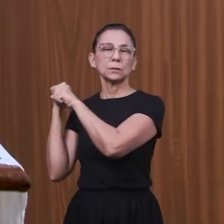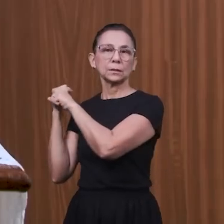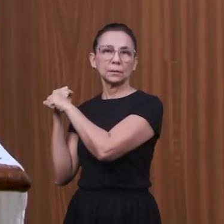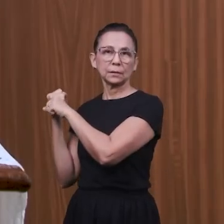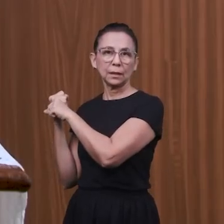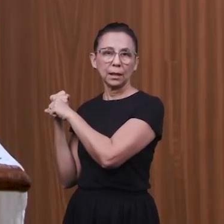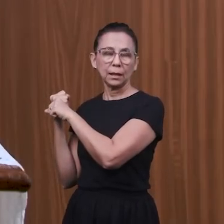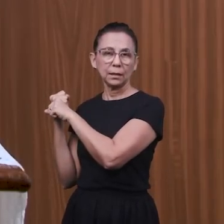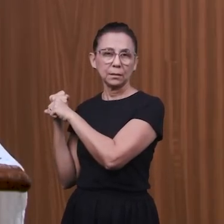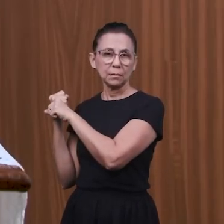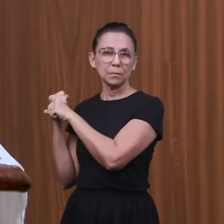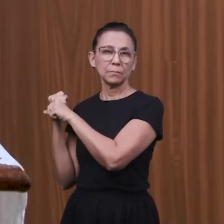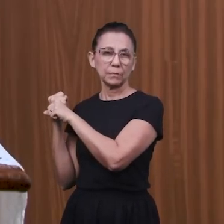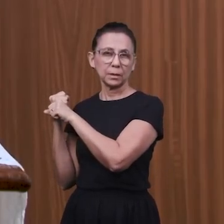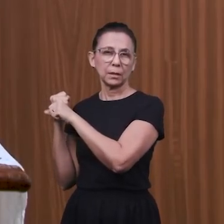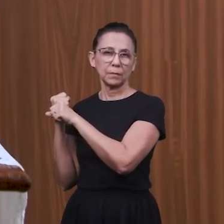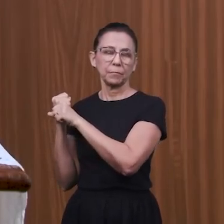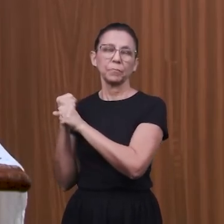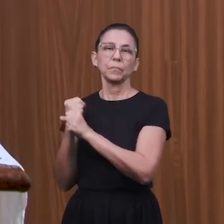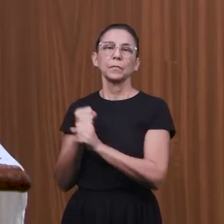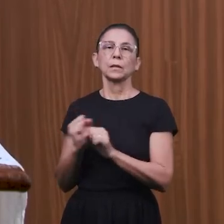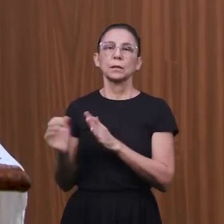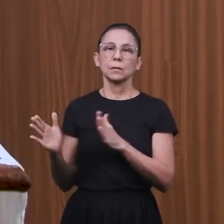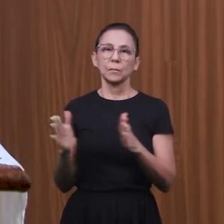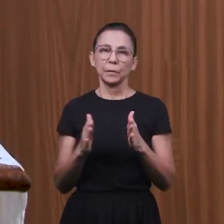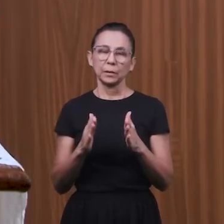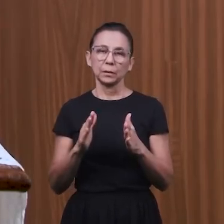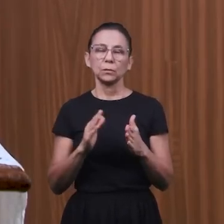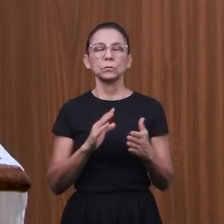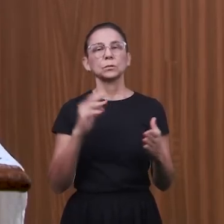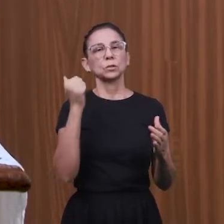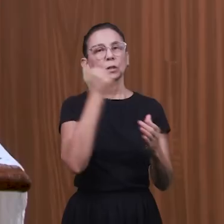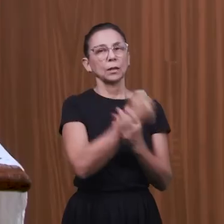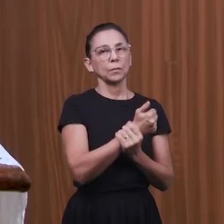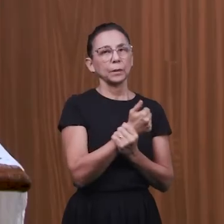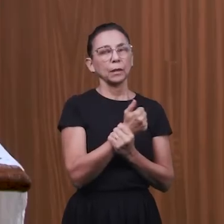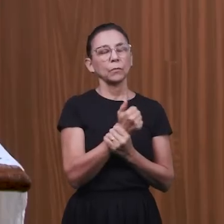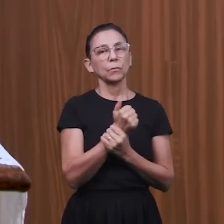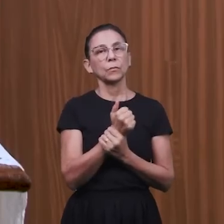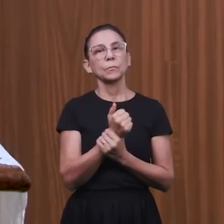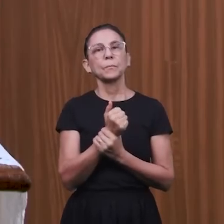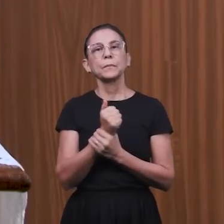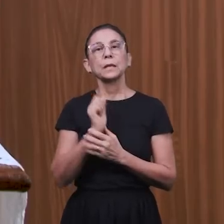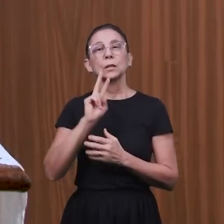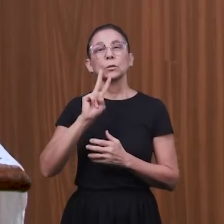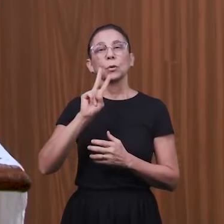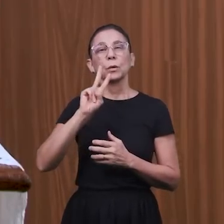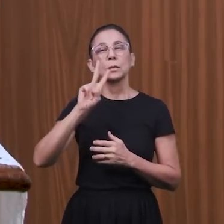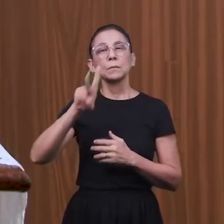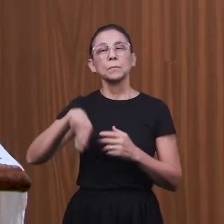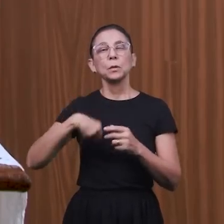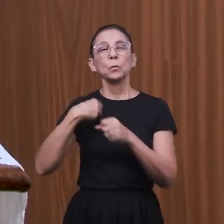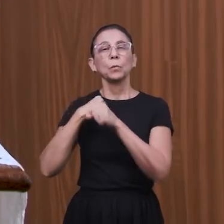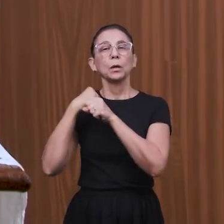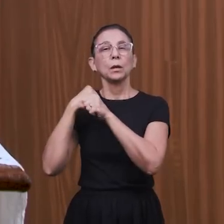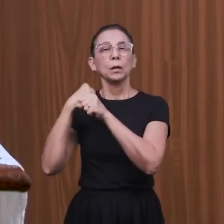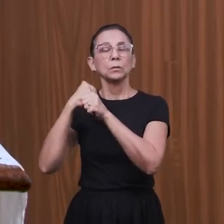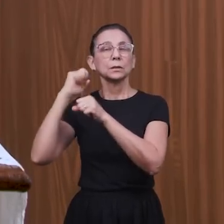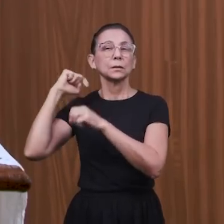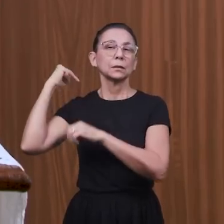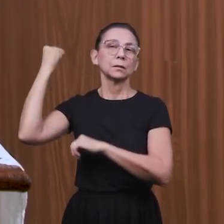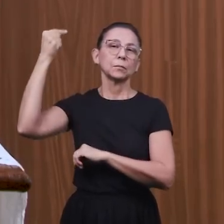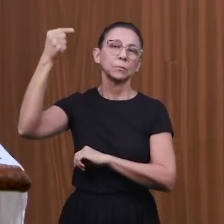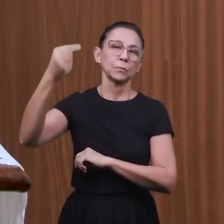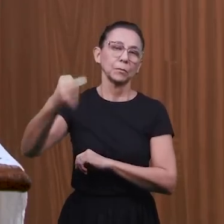encontro de João Batista, falando do arrependimento, arrependei-vos, não é? E quando ele vê Jesus se aproximando dele, então ele